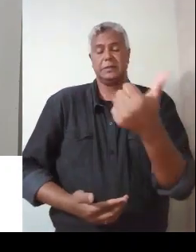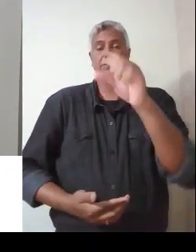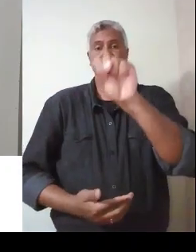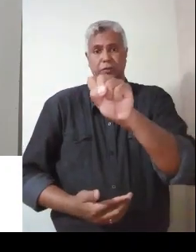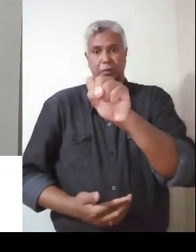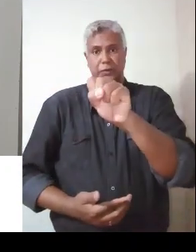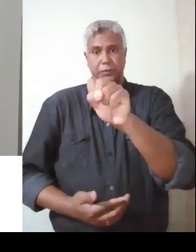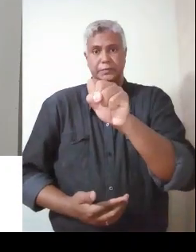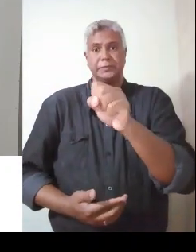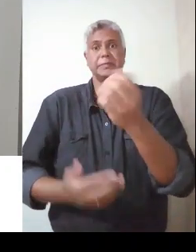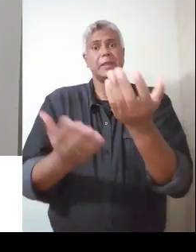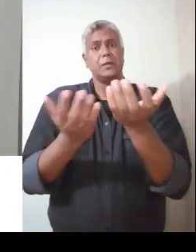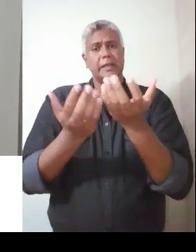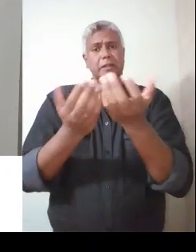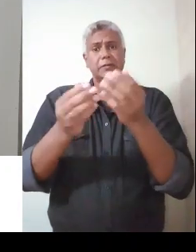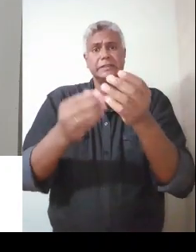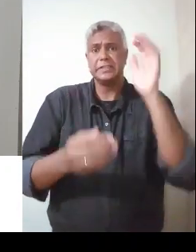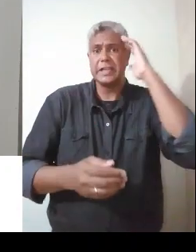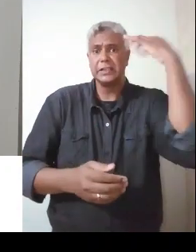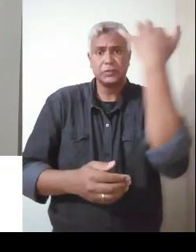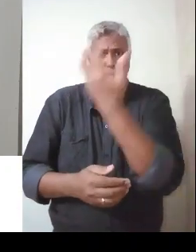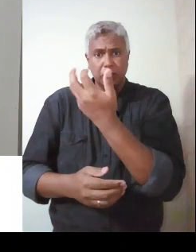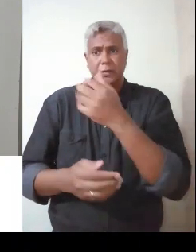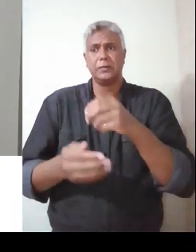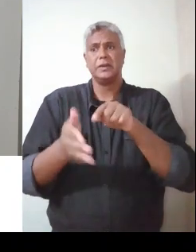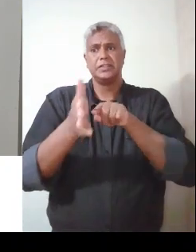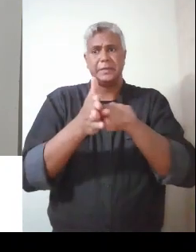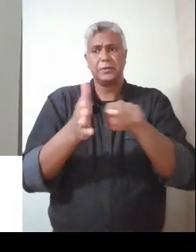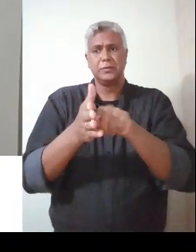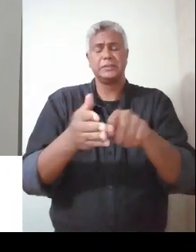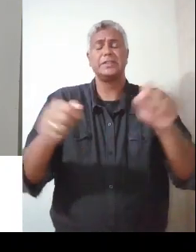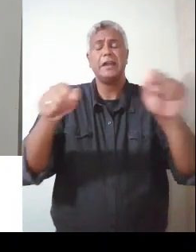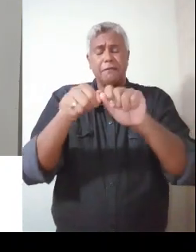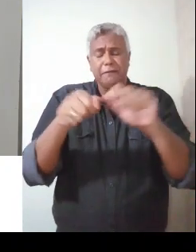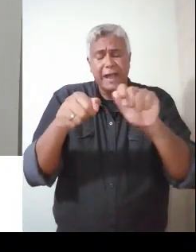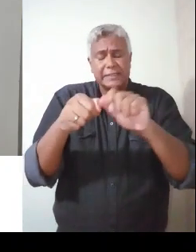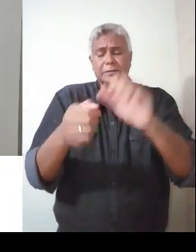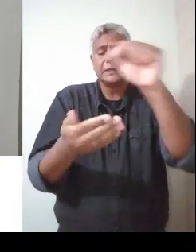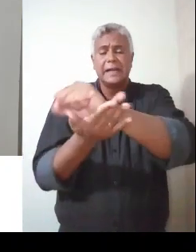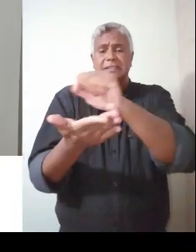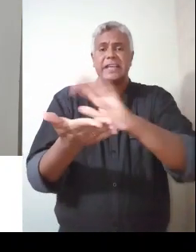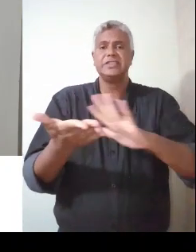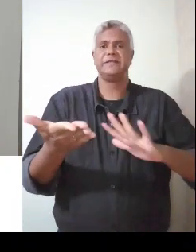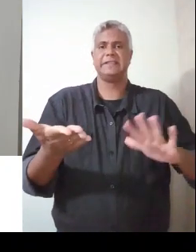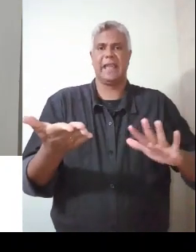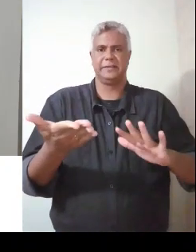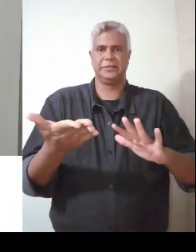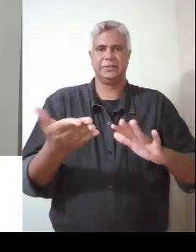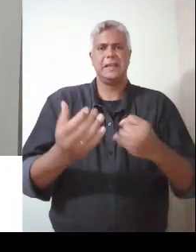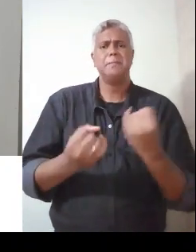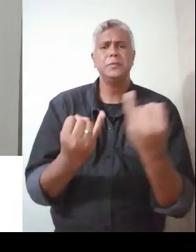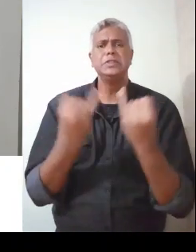vocês resolvam as questões 1, 2 e 3. Da 17, as questões 7, 8 e 9.